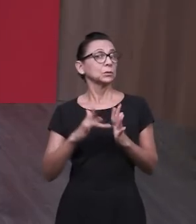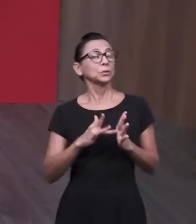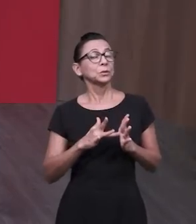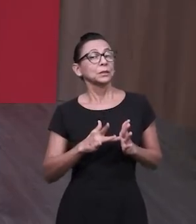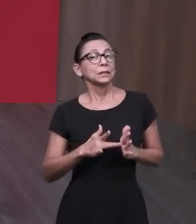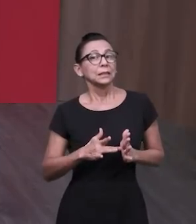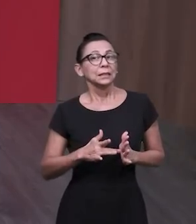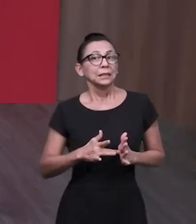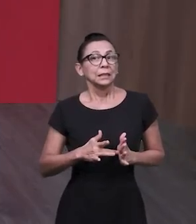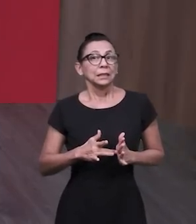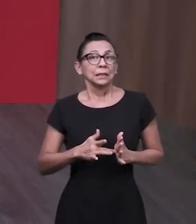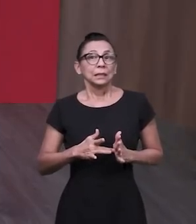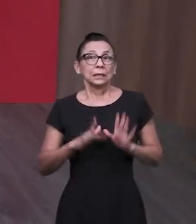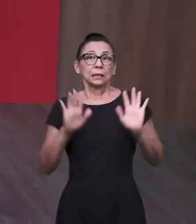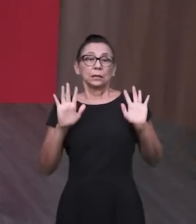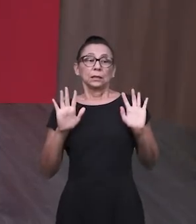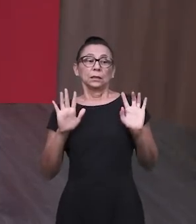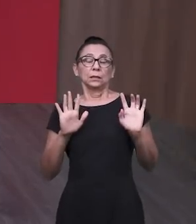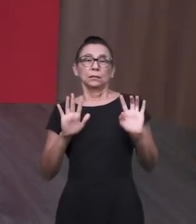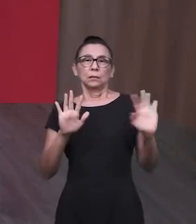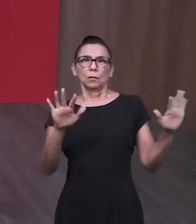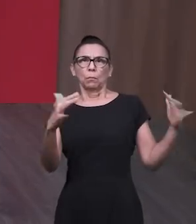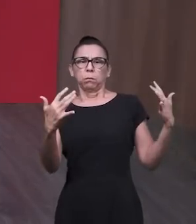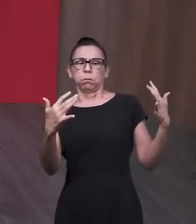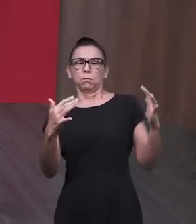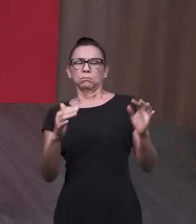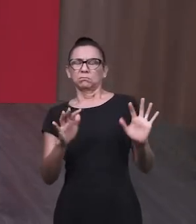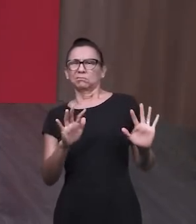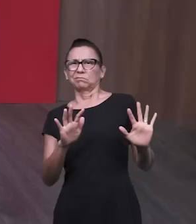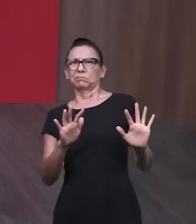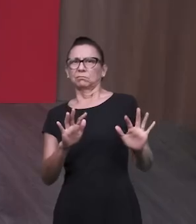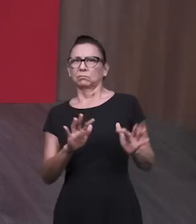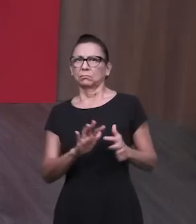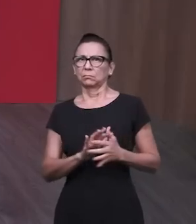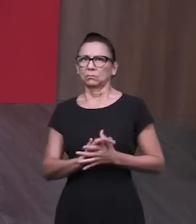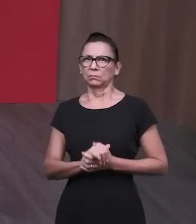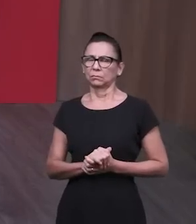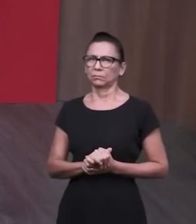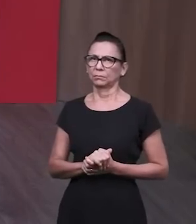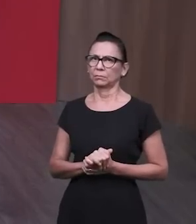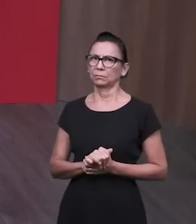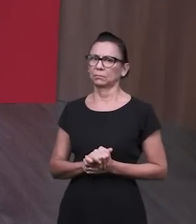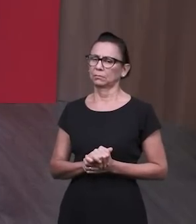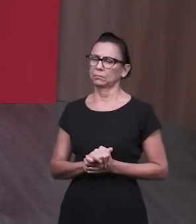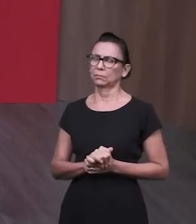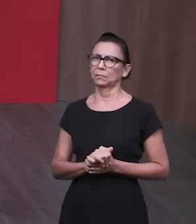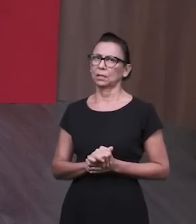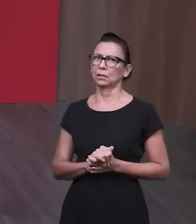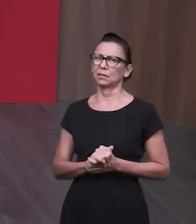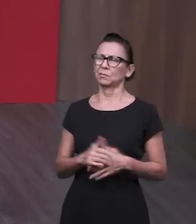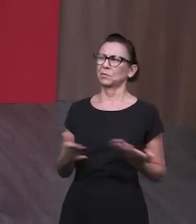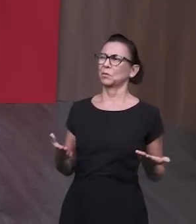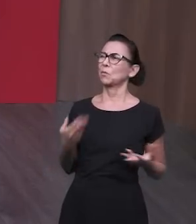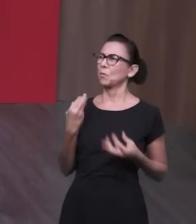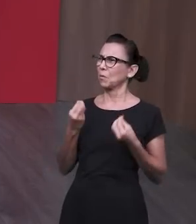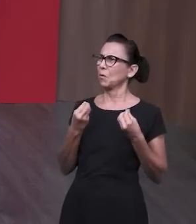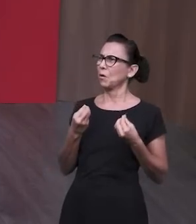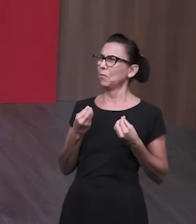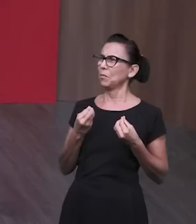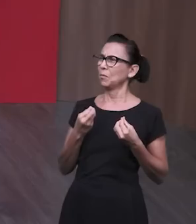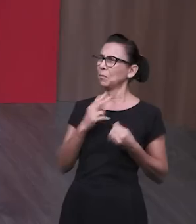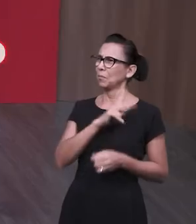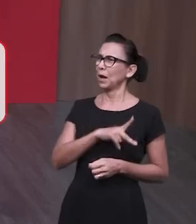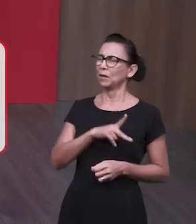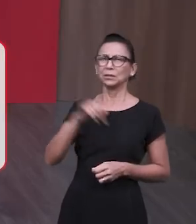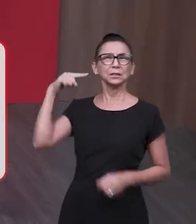primeiro momento vem a não aceitação. Quando Festo fala assim, Paulo... Questionamento. Fala assim, Paulo,